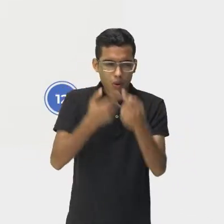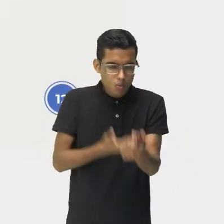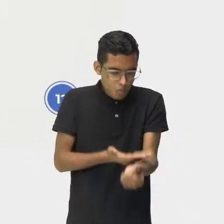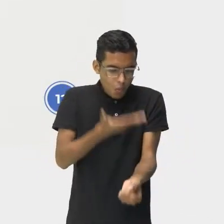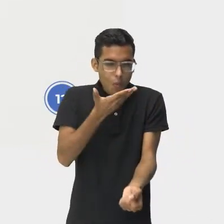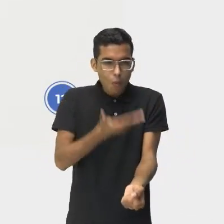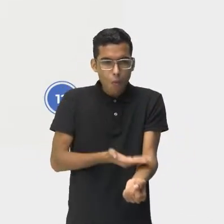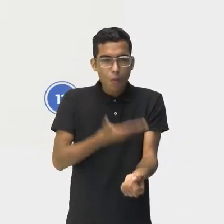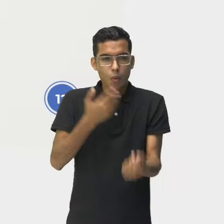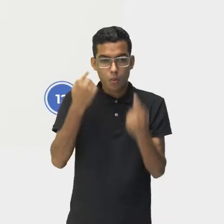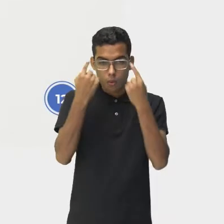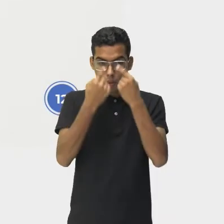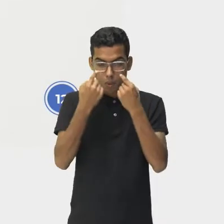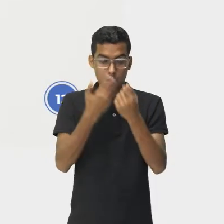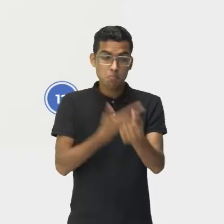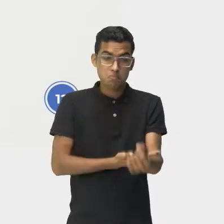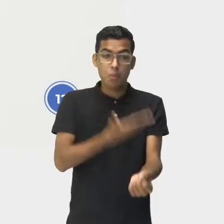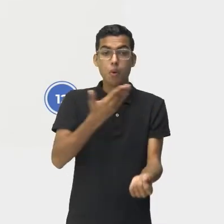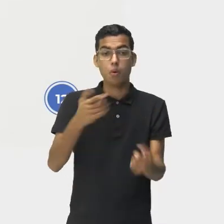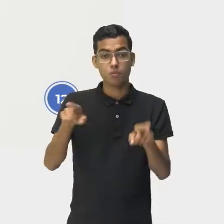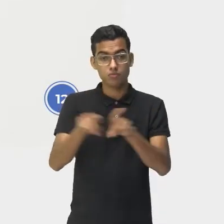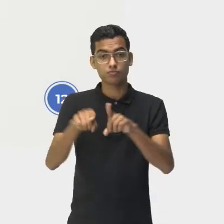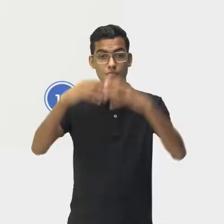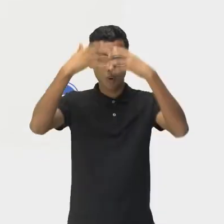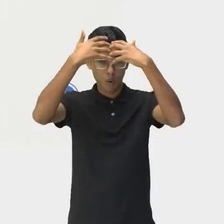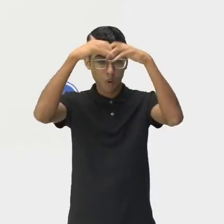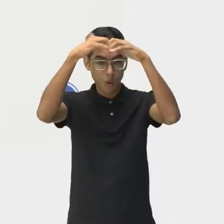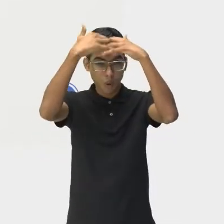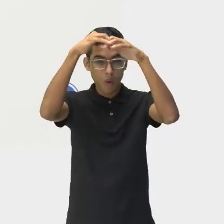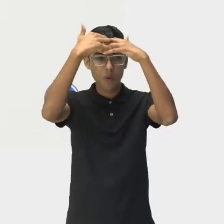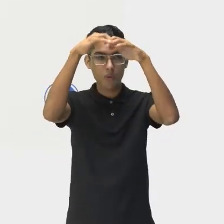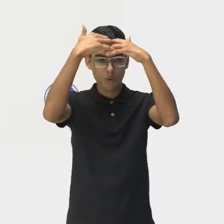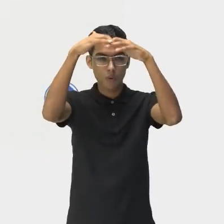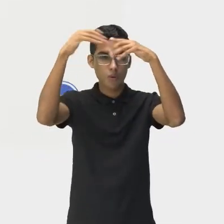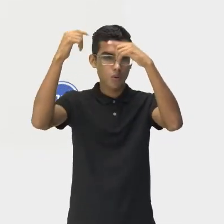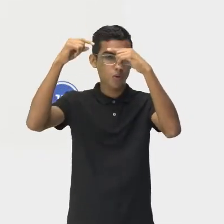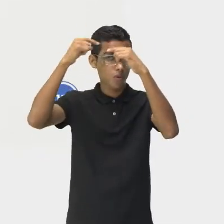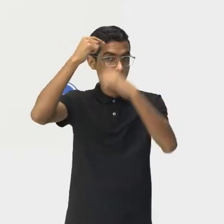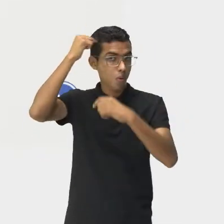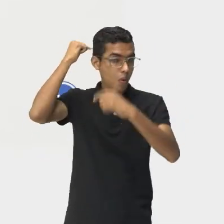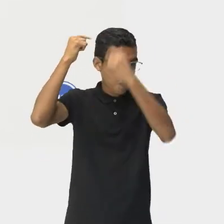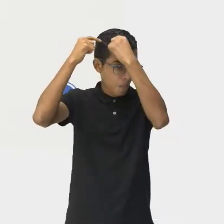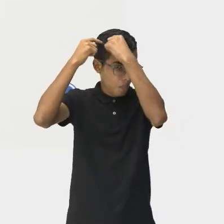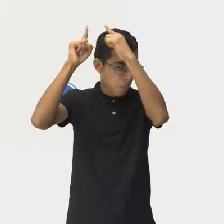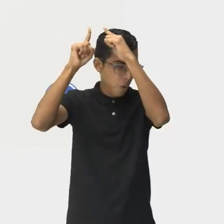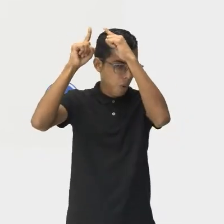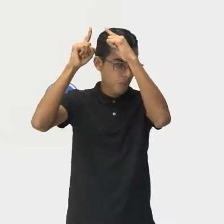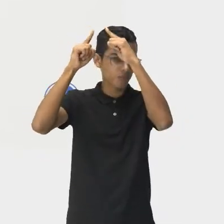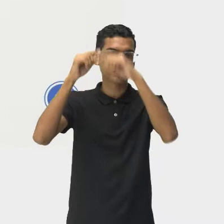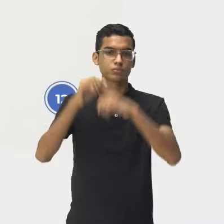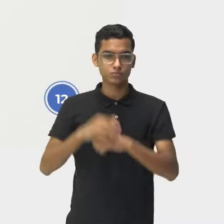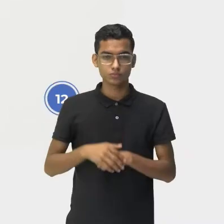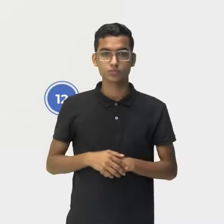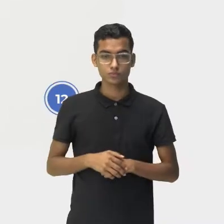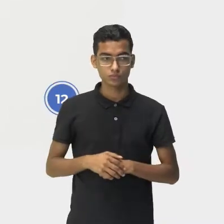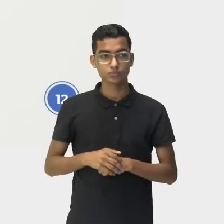cérebro, pode ocorrer acidente vascular cerebral, demência vascular, dentre